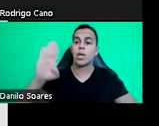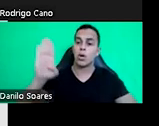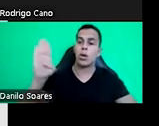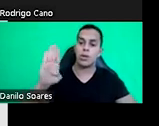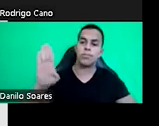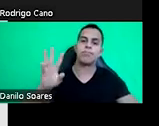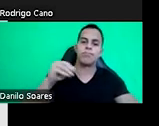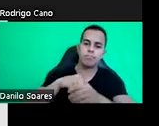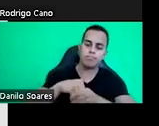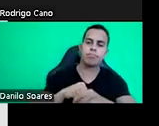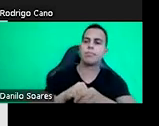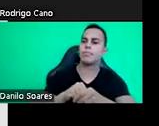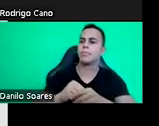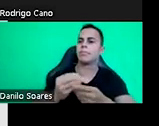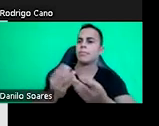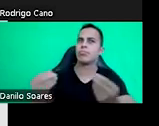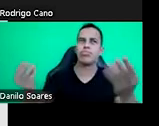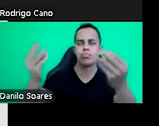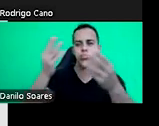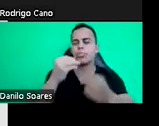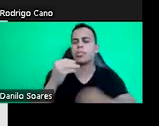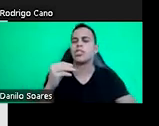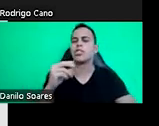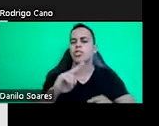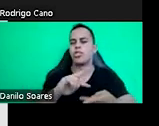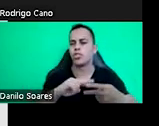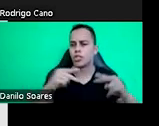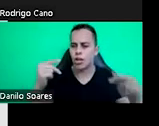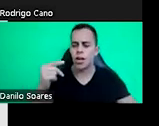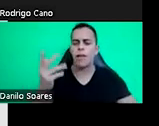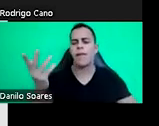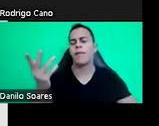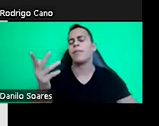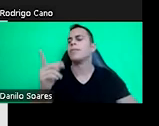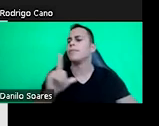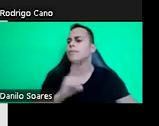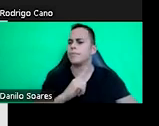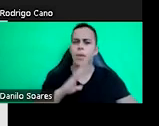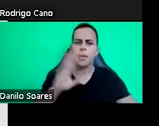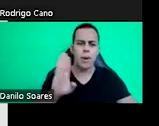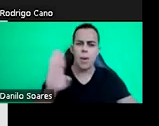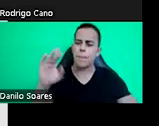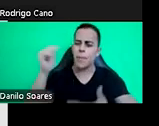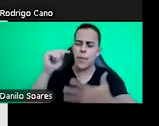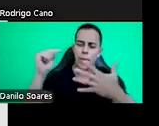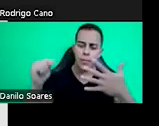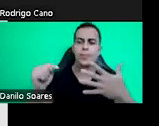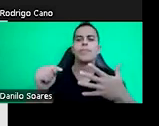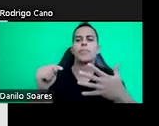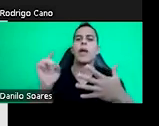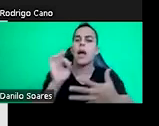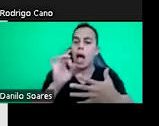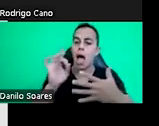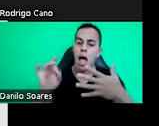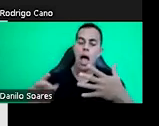envolve centenas de milhares de genes, centenas de mecanismos biológicos, cada um contribuindo com